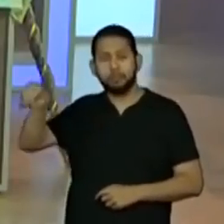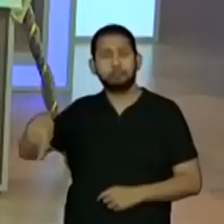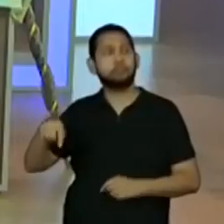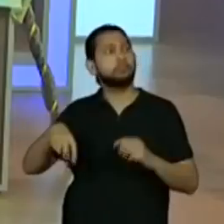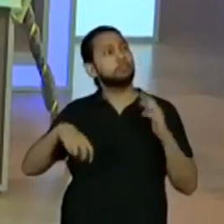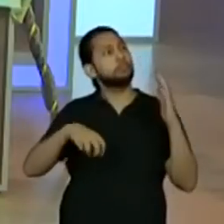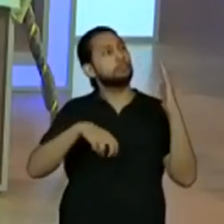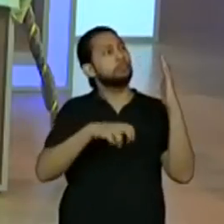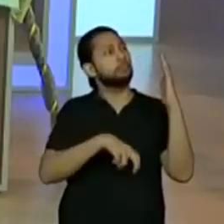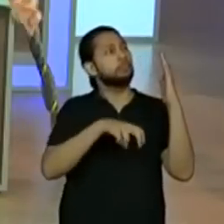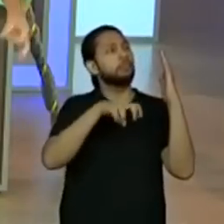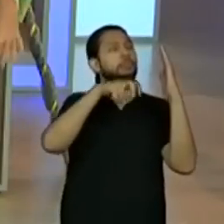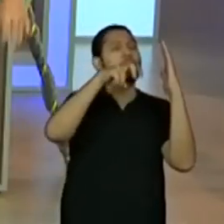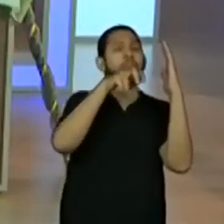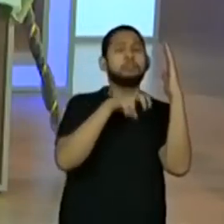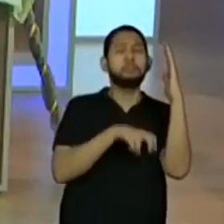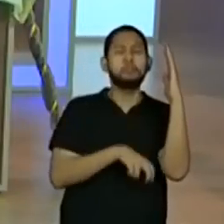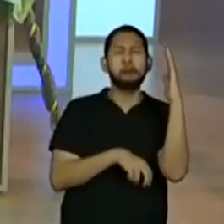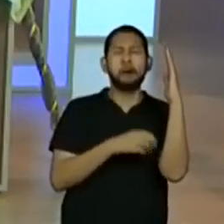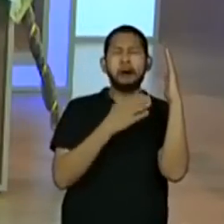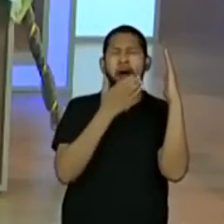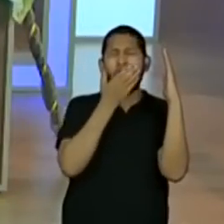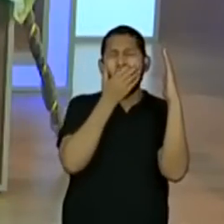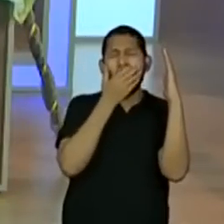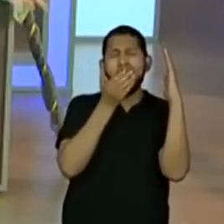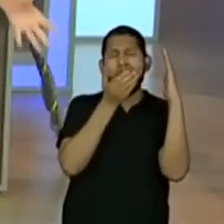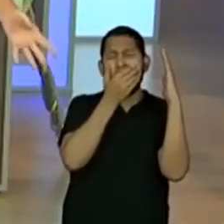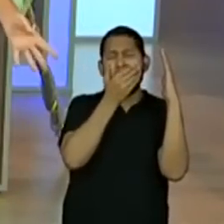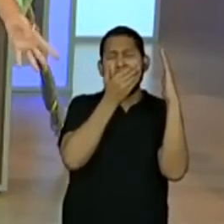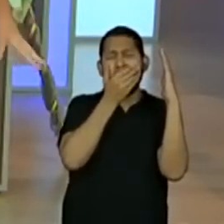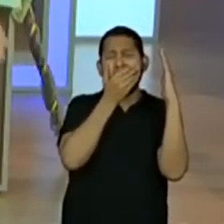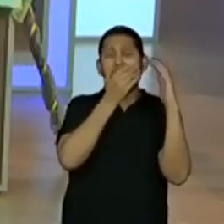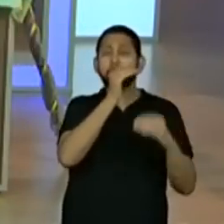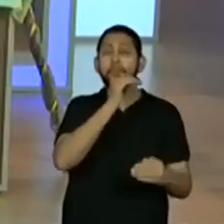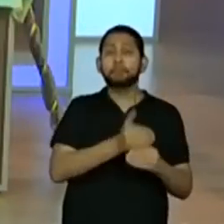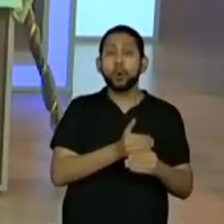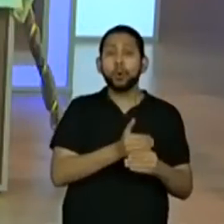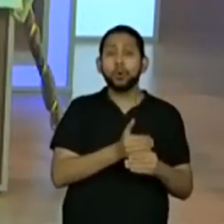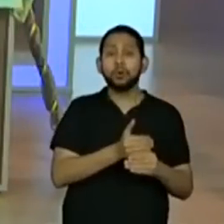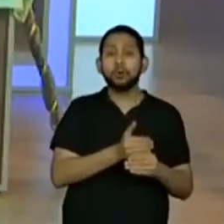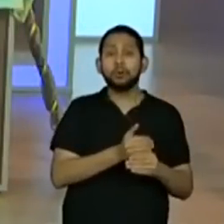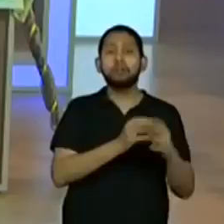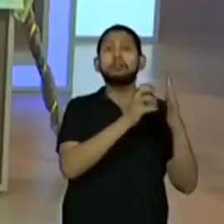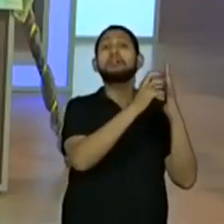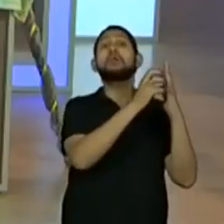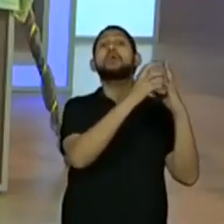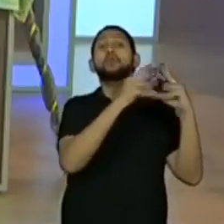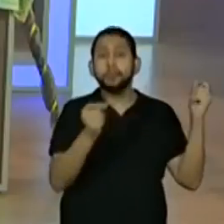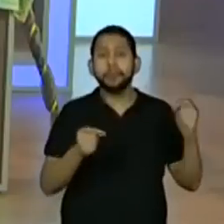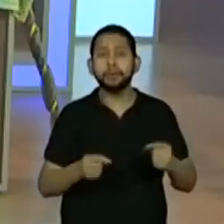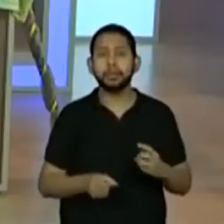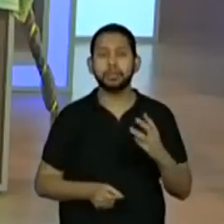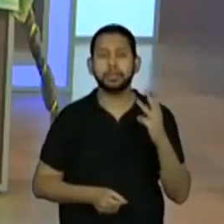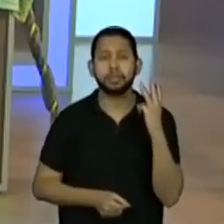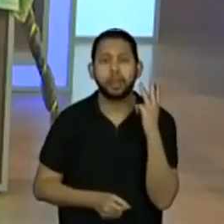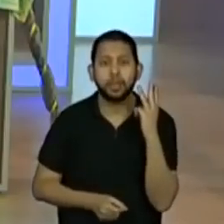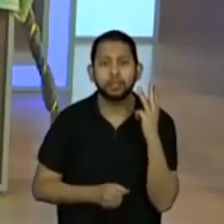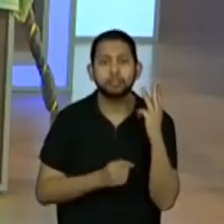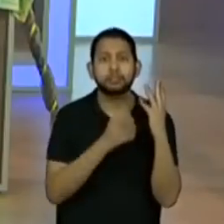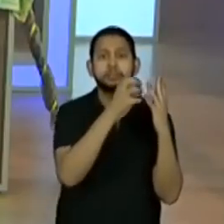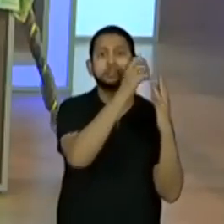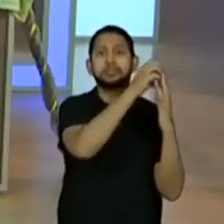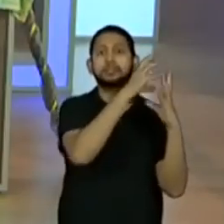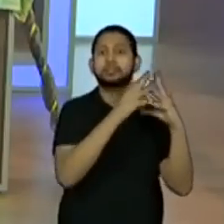coisa. O filho do meio ficou lá. Quando deu meia-noite, adormeceu. E no outro dia, estava faltando mais uma